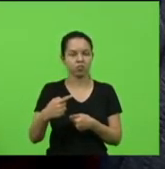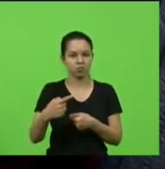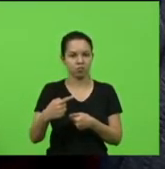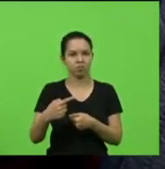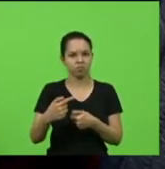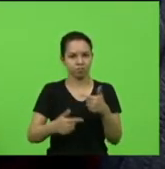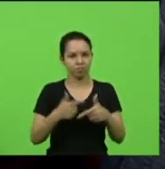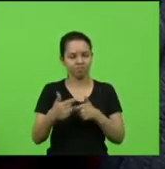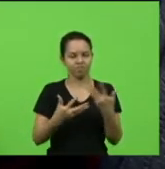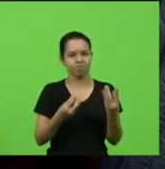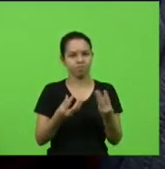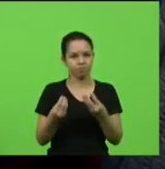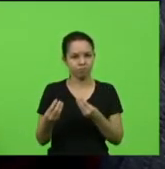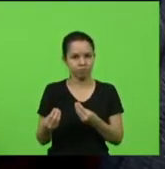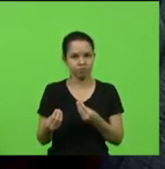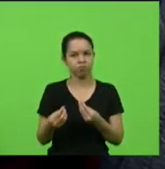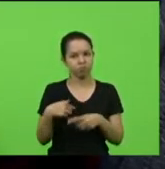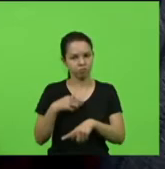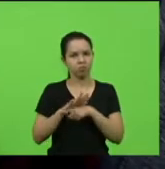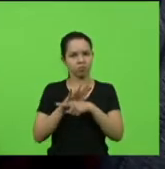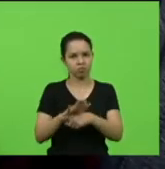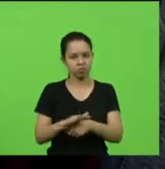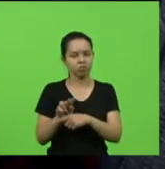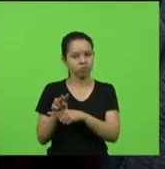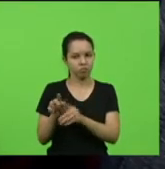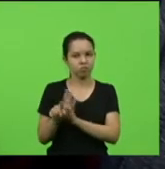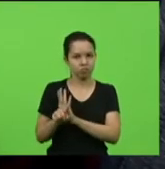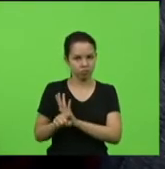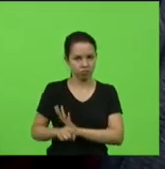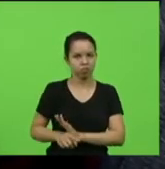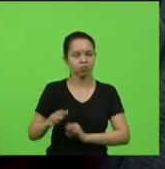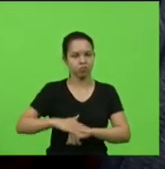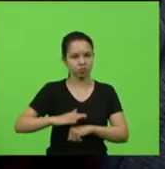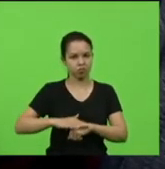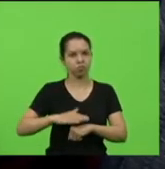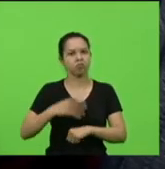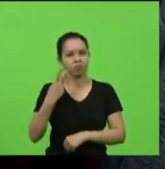tempo, fiscalizar, que é uma prerrogativa do Parlamento, deputado. Muito obrigado.